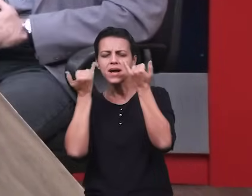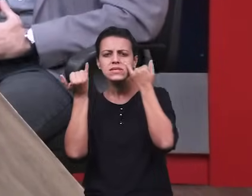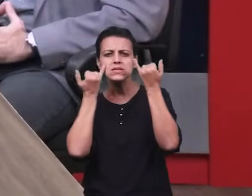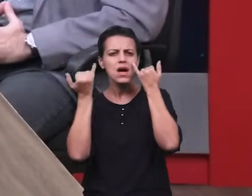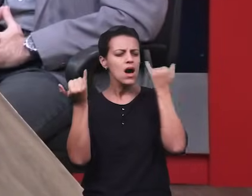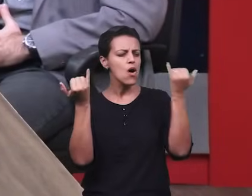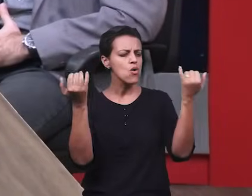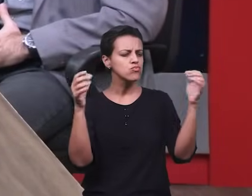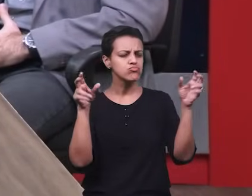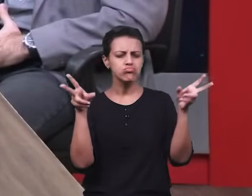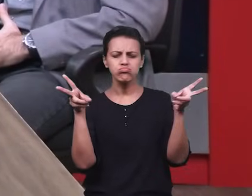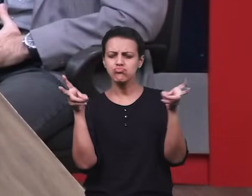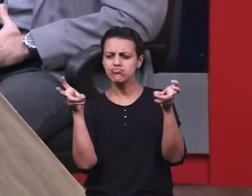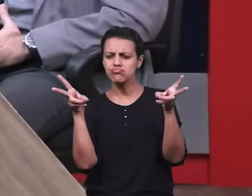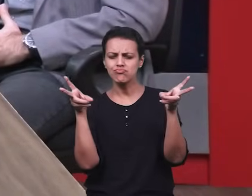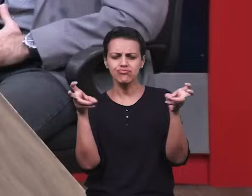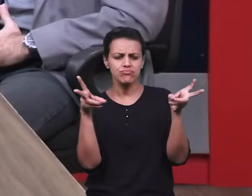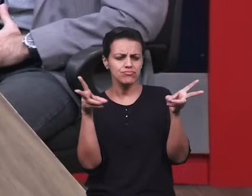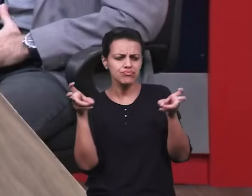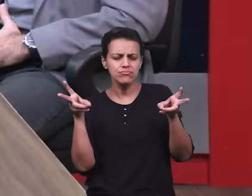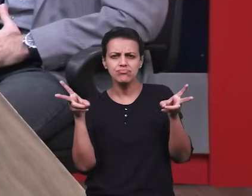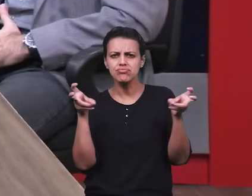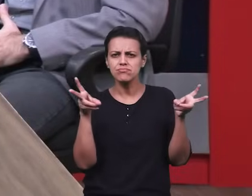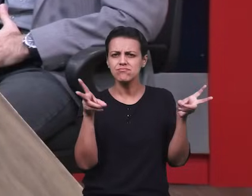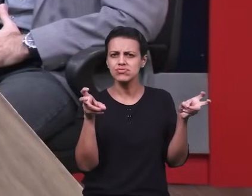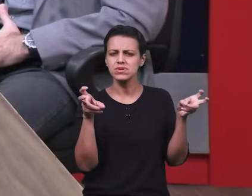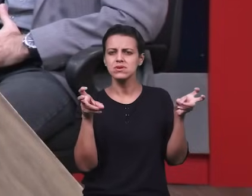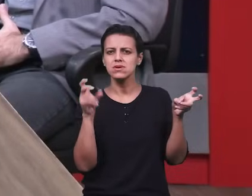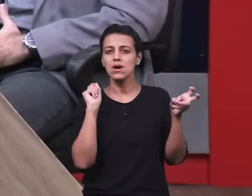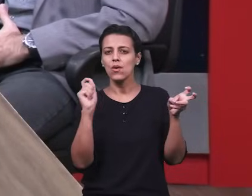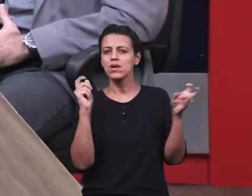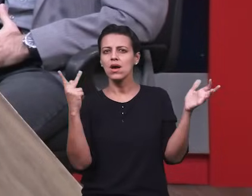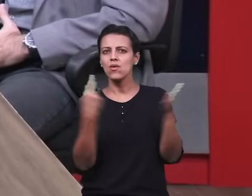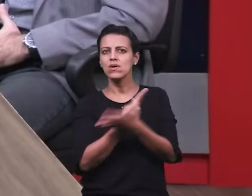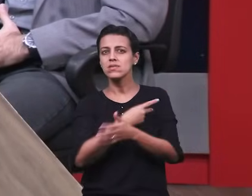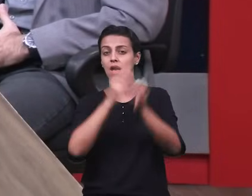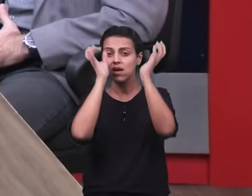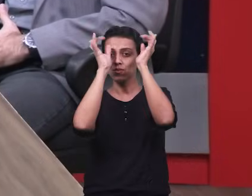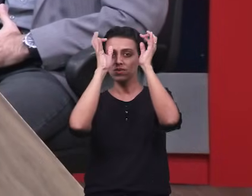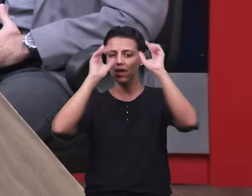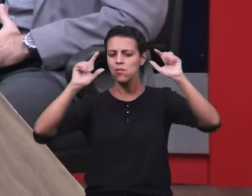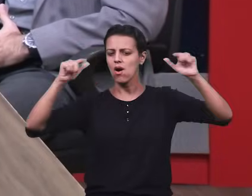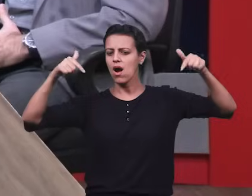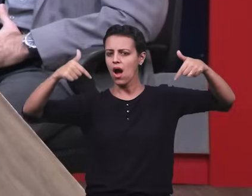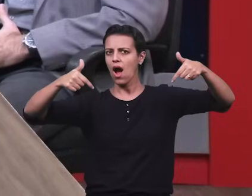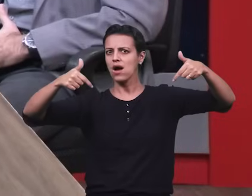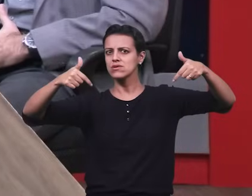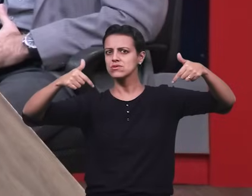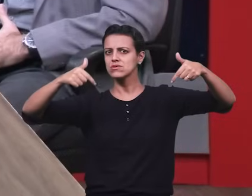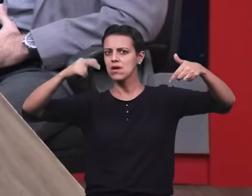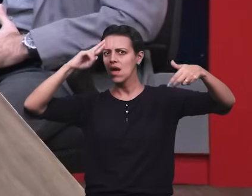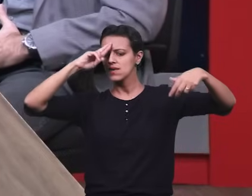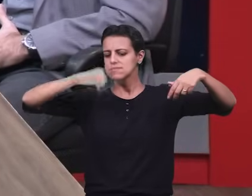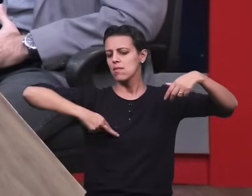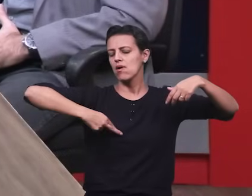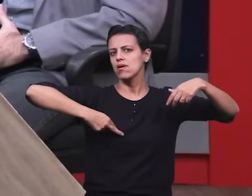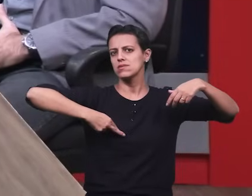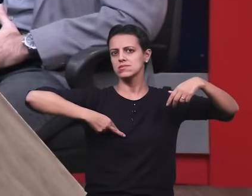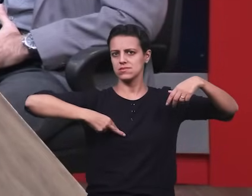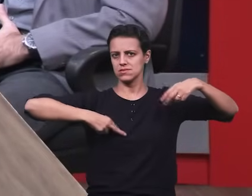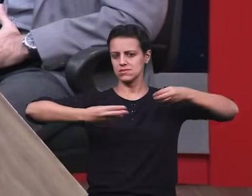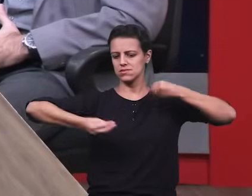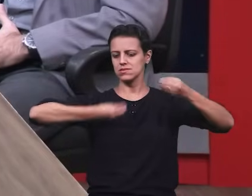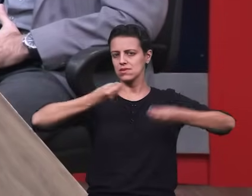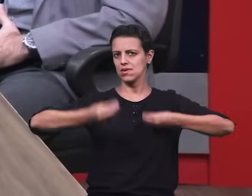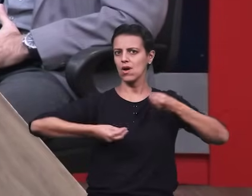que vai fazer com que o cérebro vai reagir, comunicar e manter o